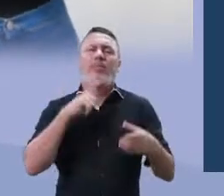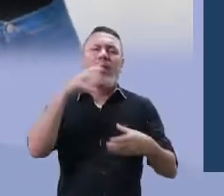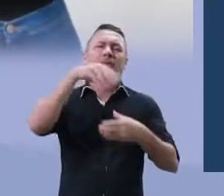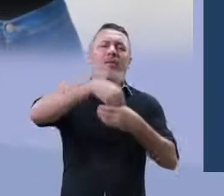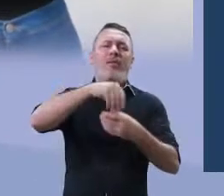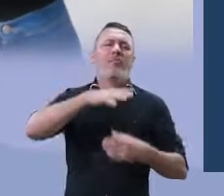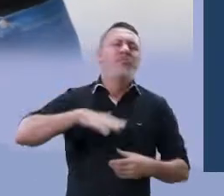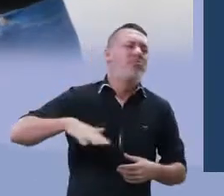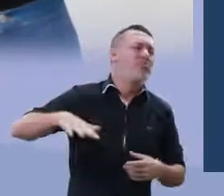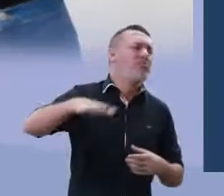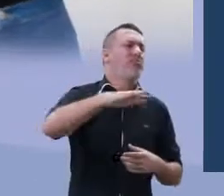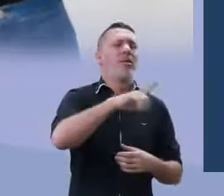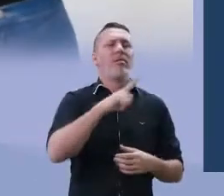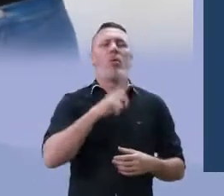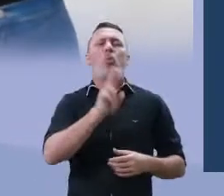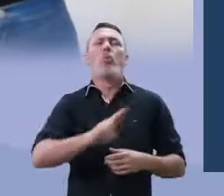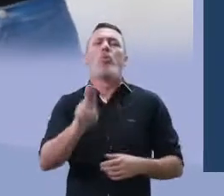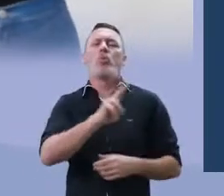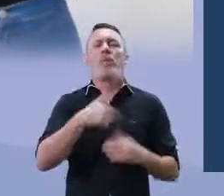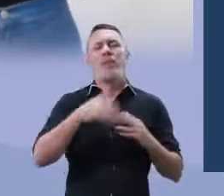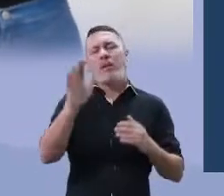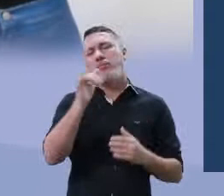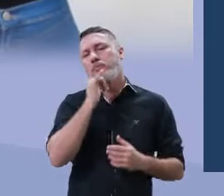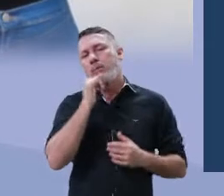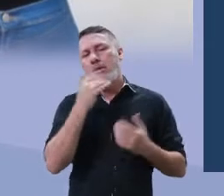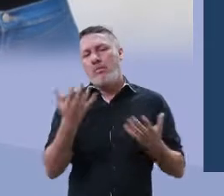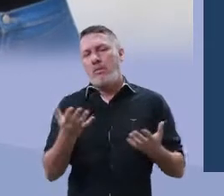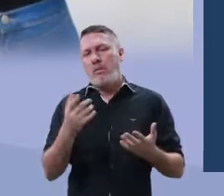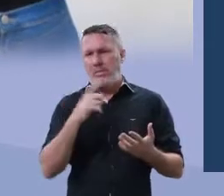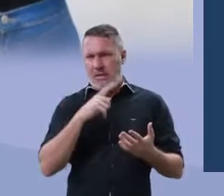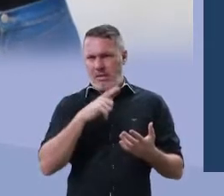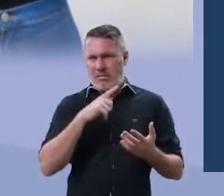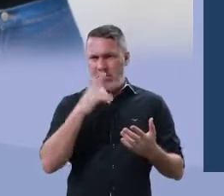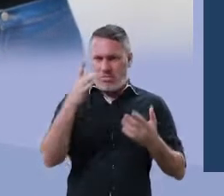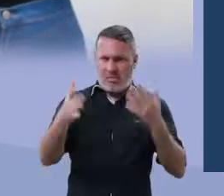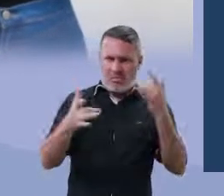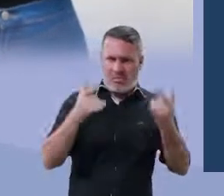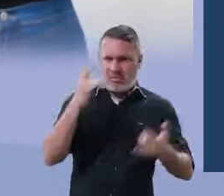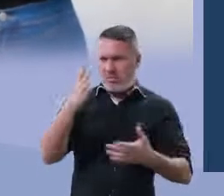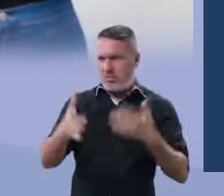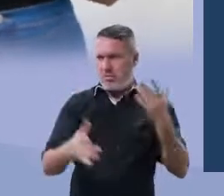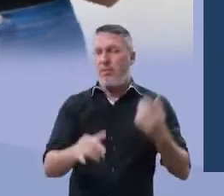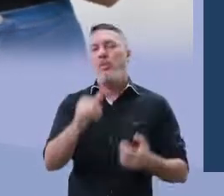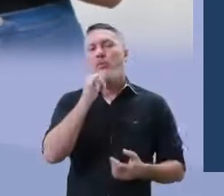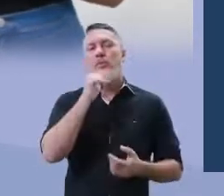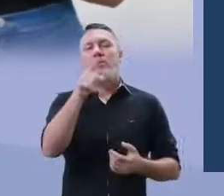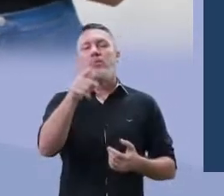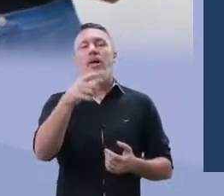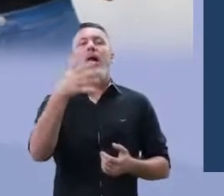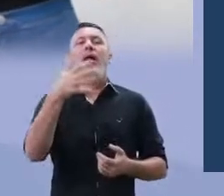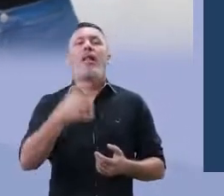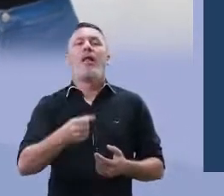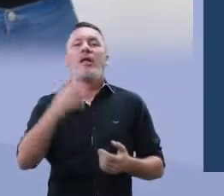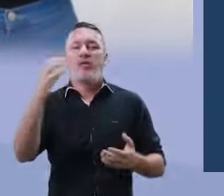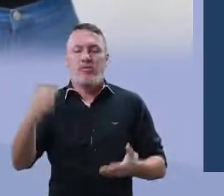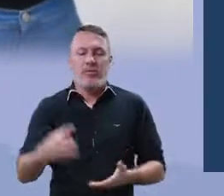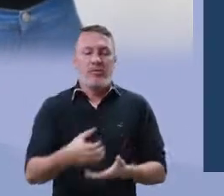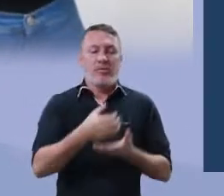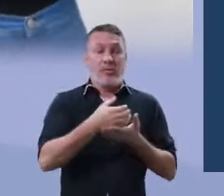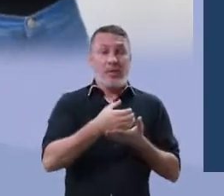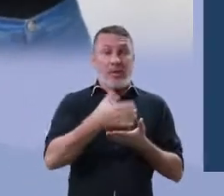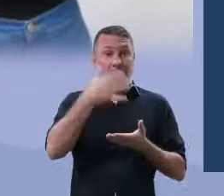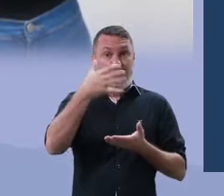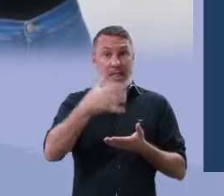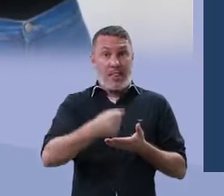gente consome. É como que ela está presente indiretamente. Quando a gente fala, por exemplo, de tomar um